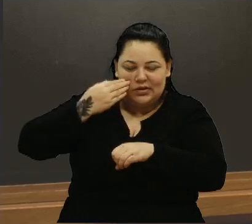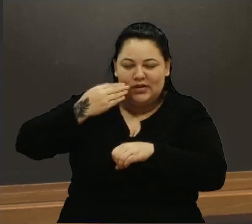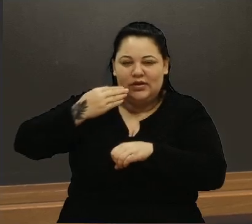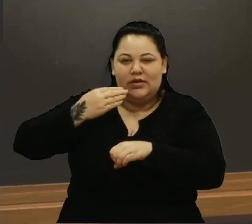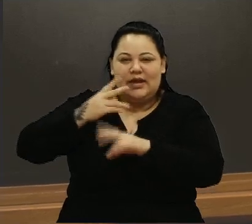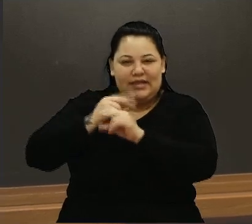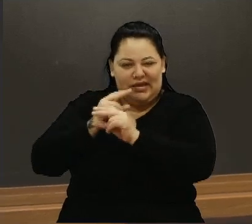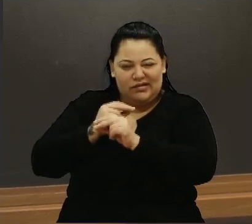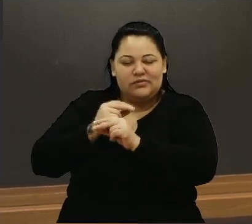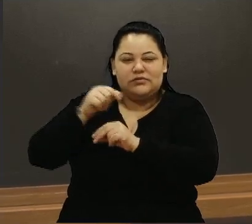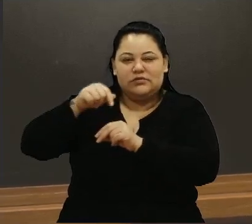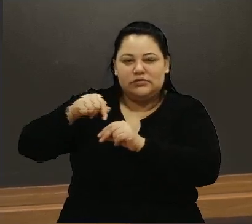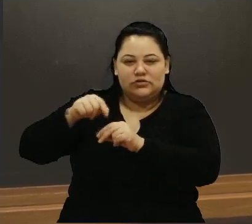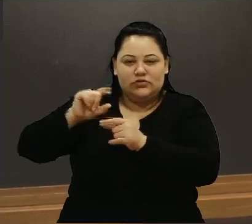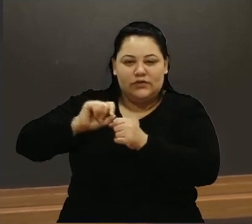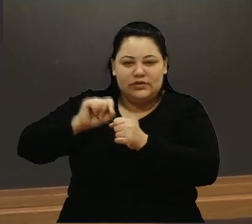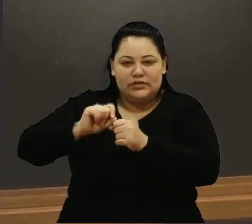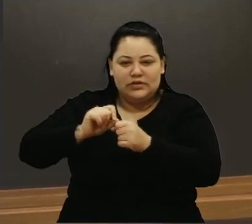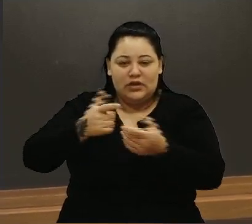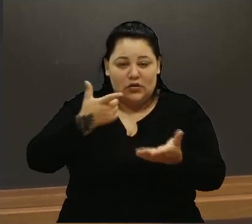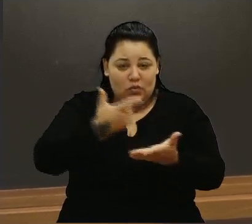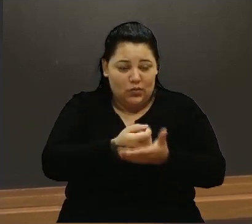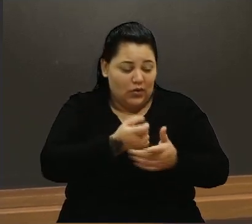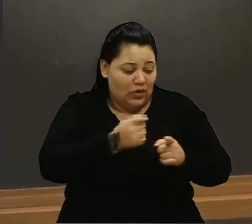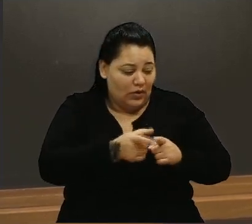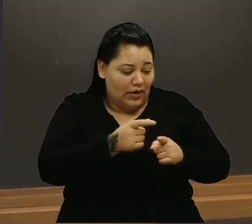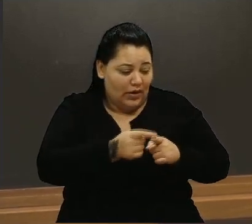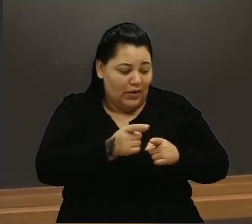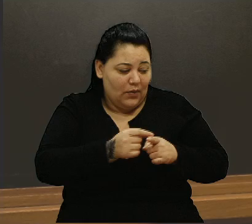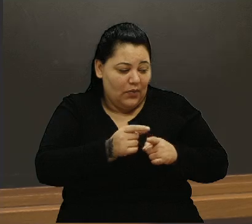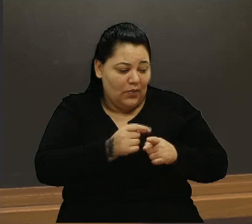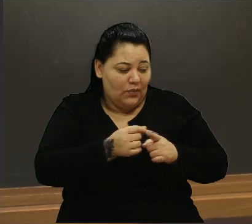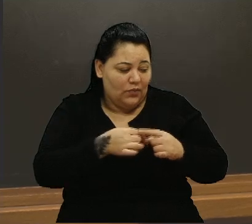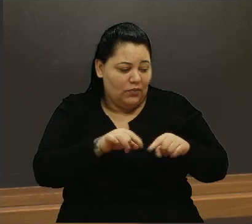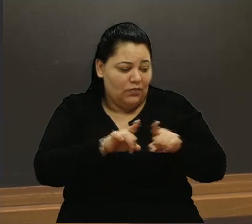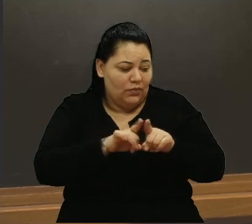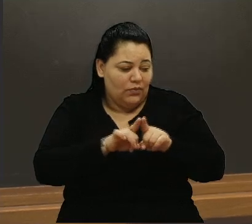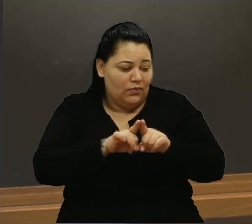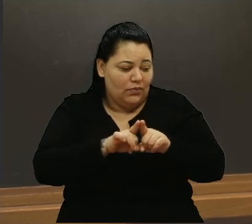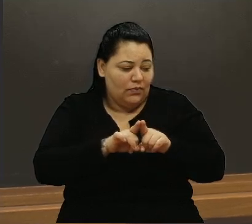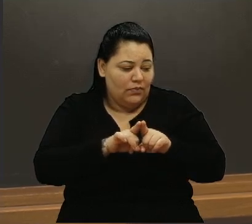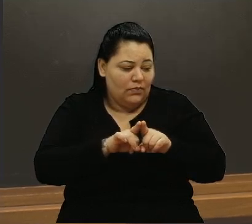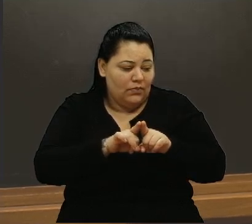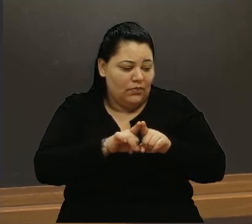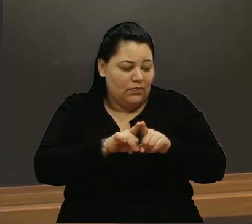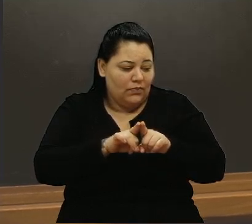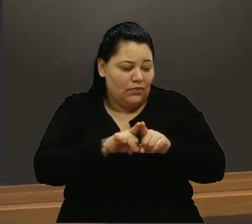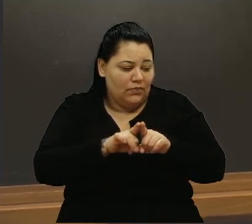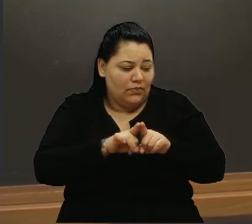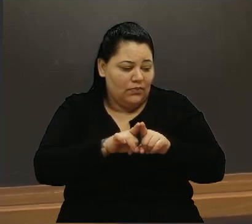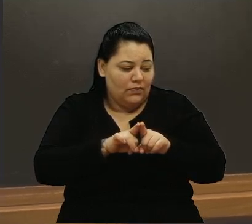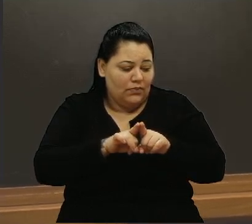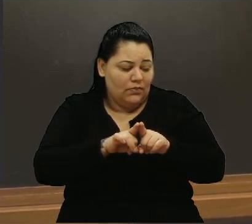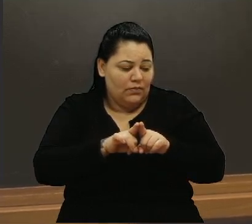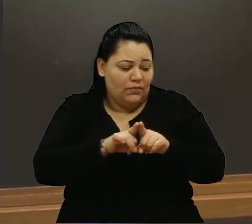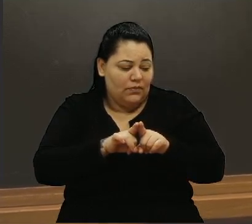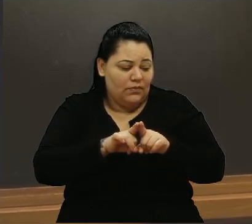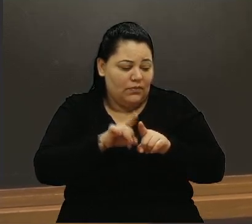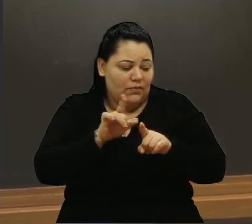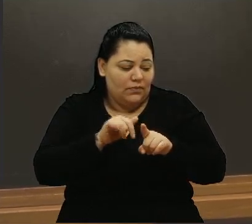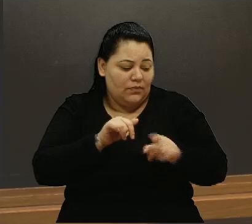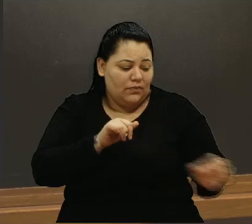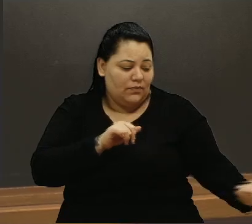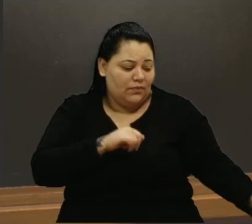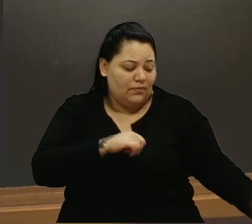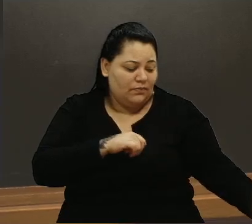centro, colocamos um prédio novo, e vou tratar especificamente disso, que o município tem uma despesa mensal com aluguel significativo, quando poderia fazer